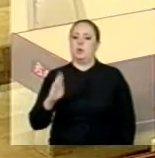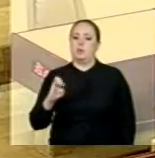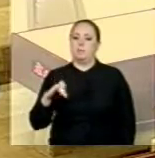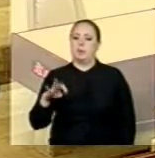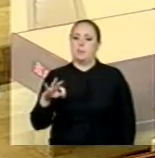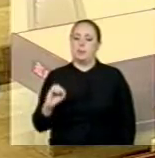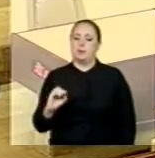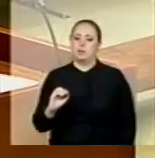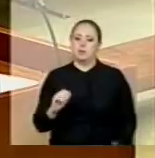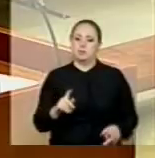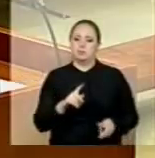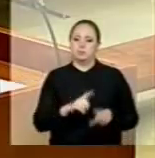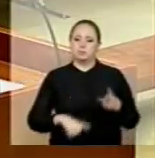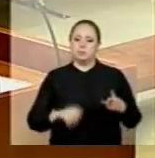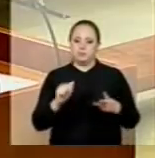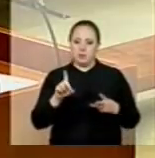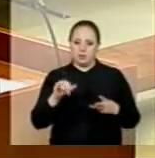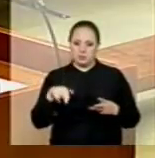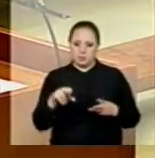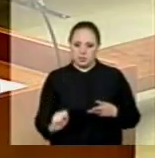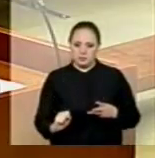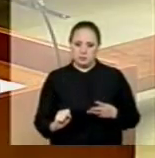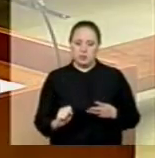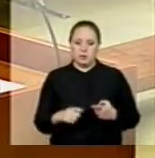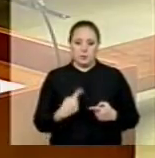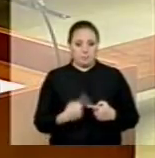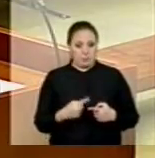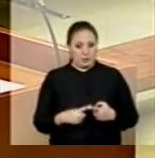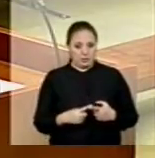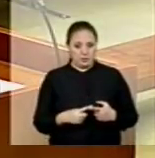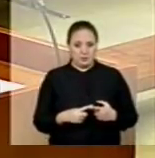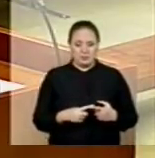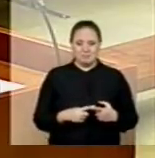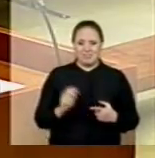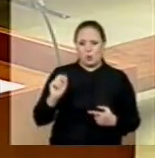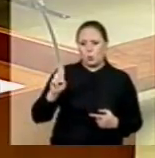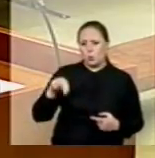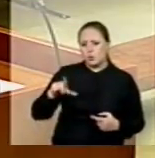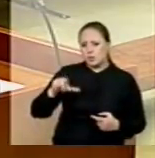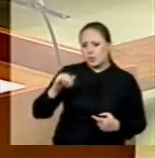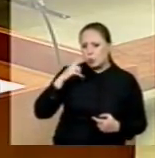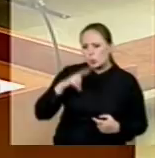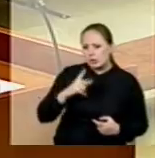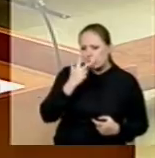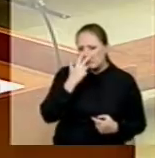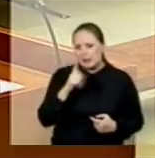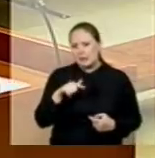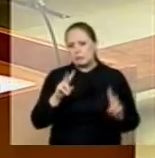dessas ações diretas de inconstitucionalidade, porque fica nos parecendo que é um